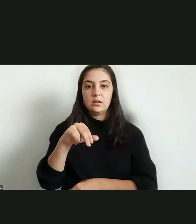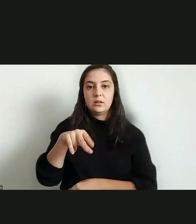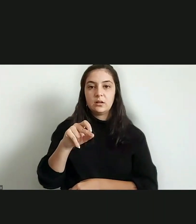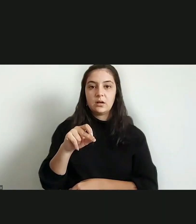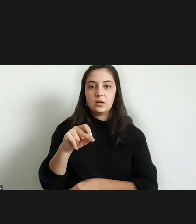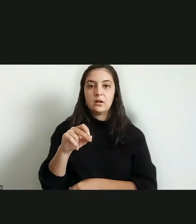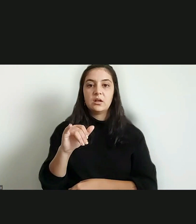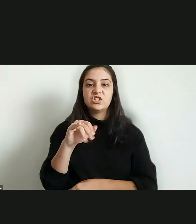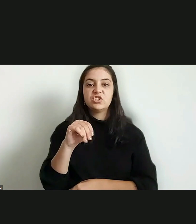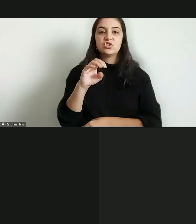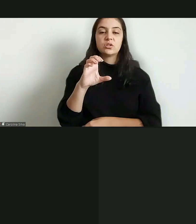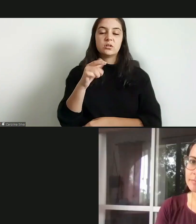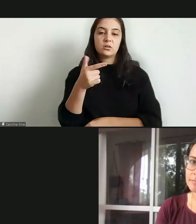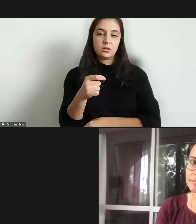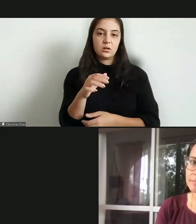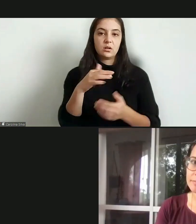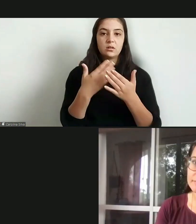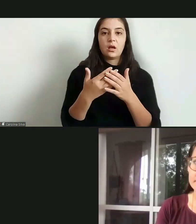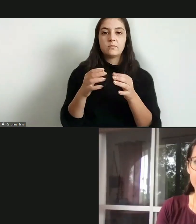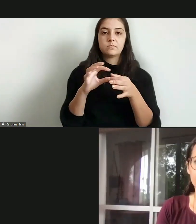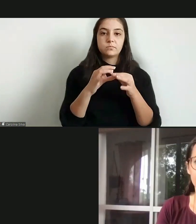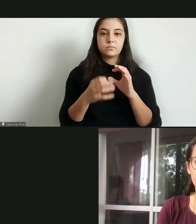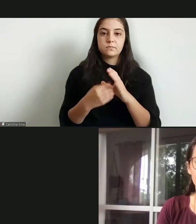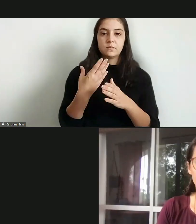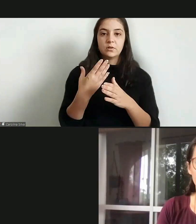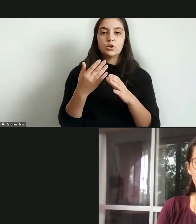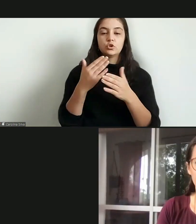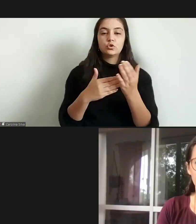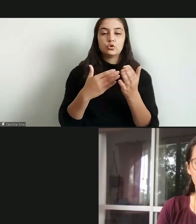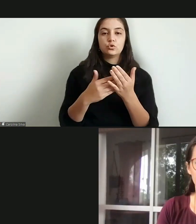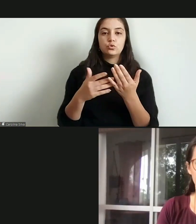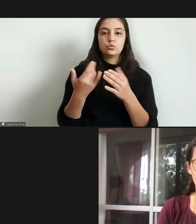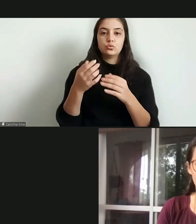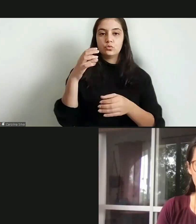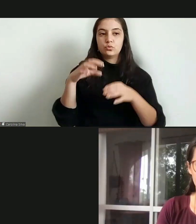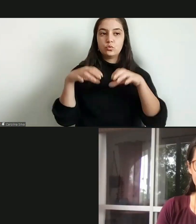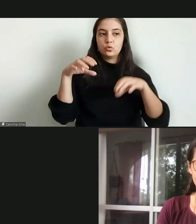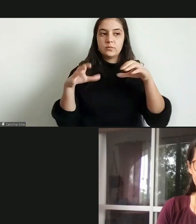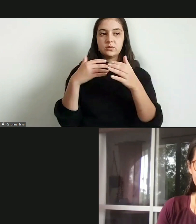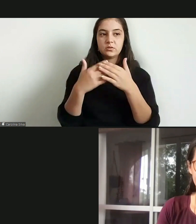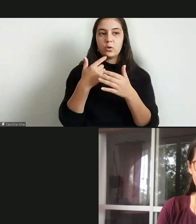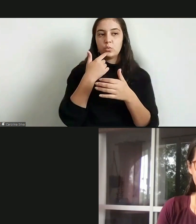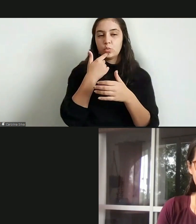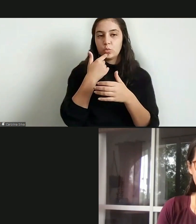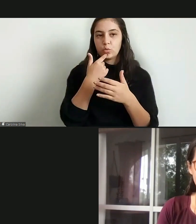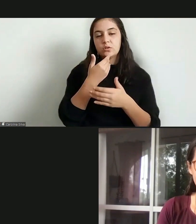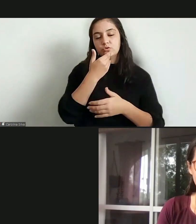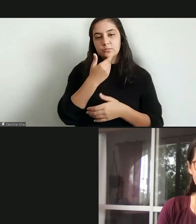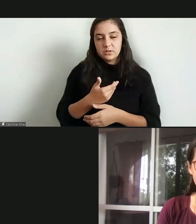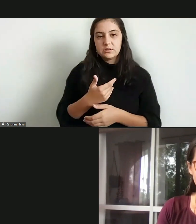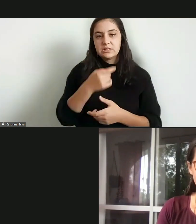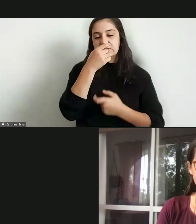ISCTE-UL, é cofundadora do Laboratório de Estudos Urbanos e tem uma longa e diversificada experiência enquanto cidadã, membro